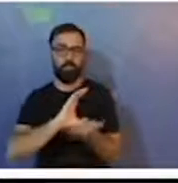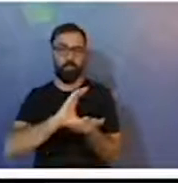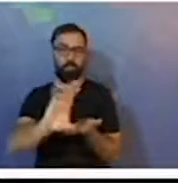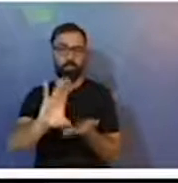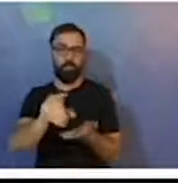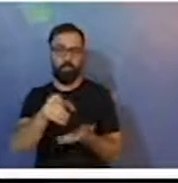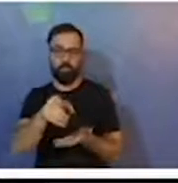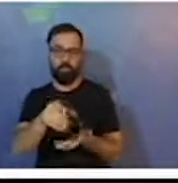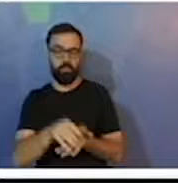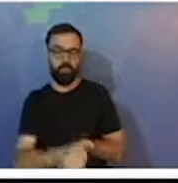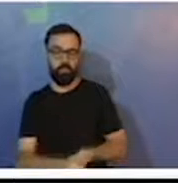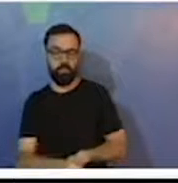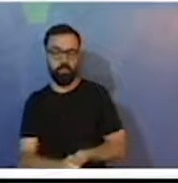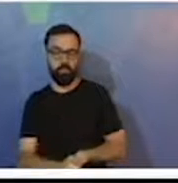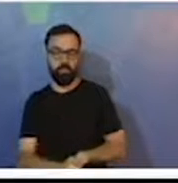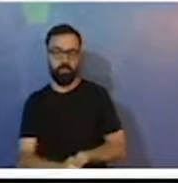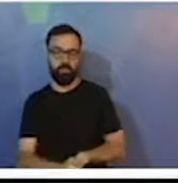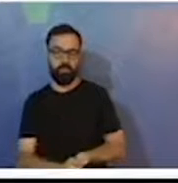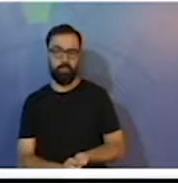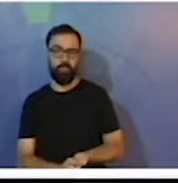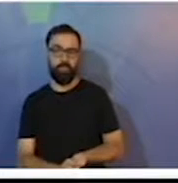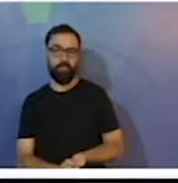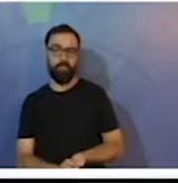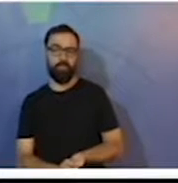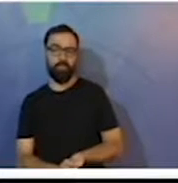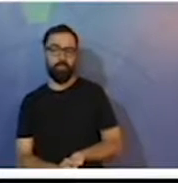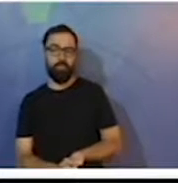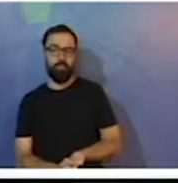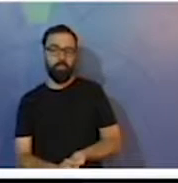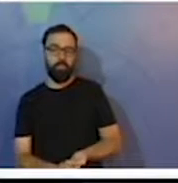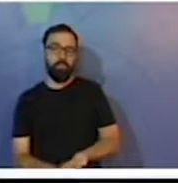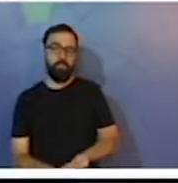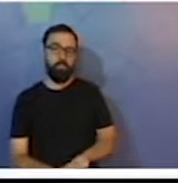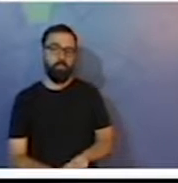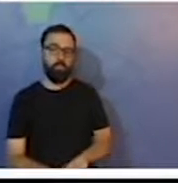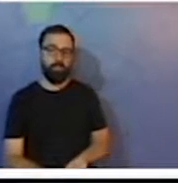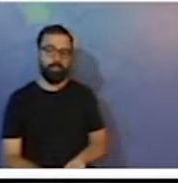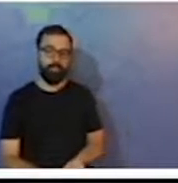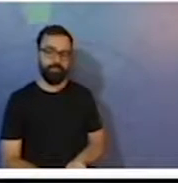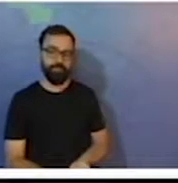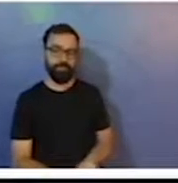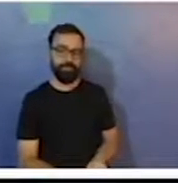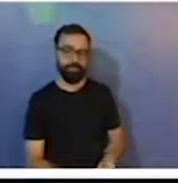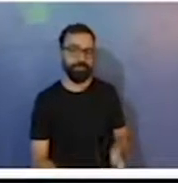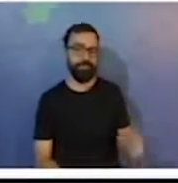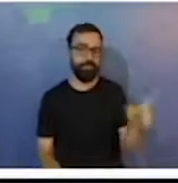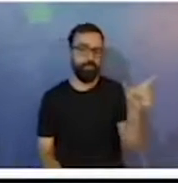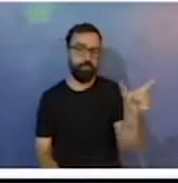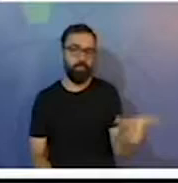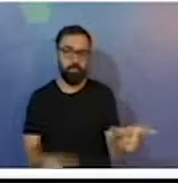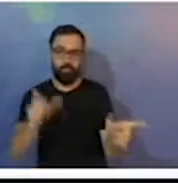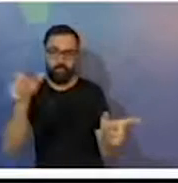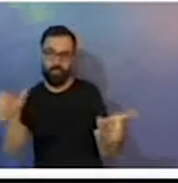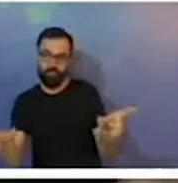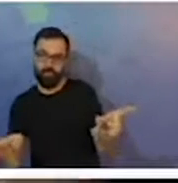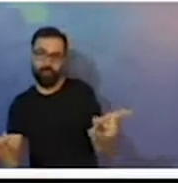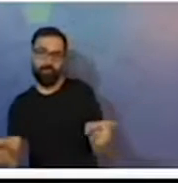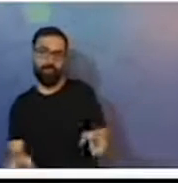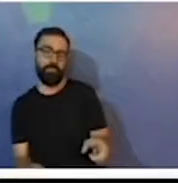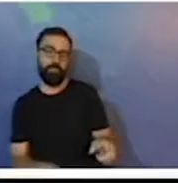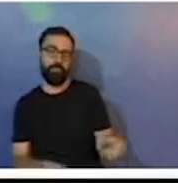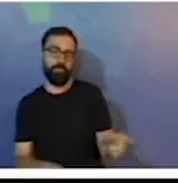aqui ó você vai completar a lista com os verbos que você grifou e siga o modelo limpe limpar